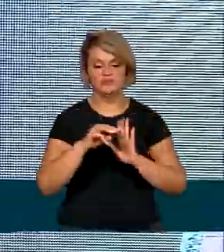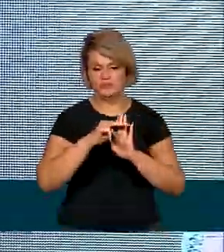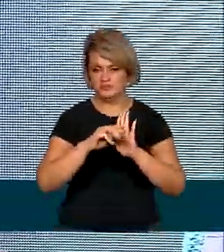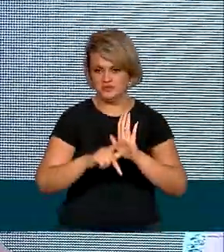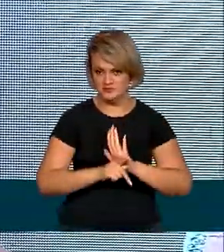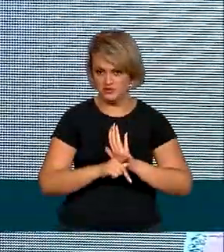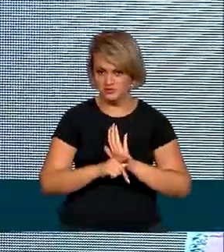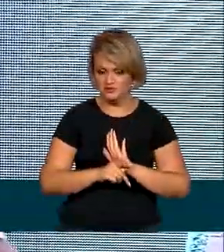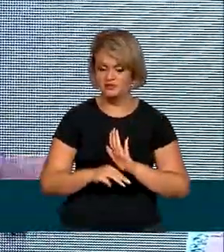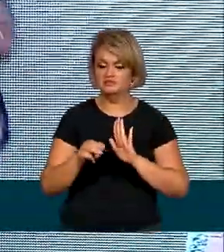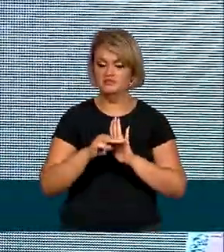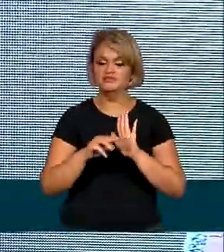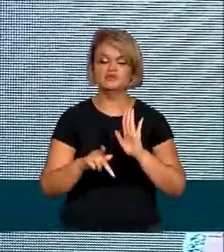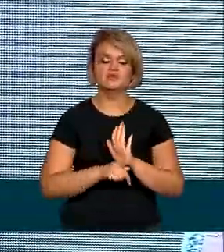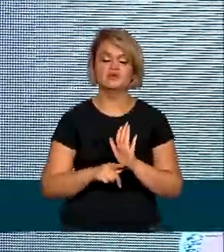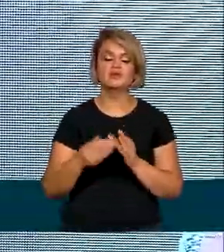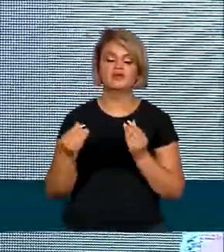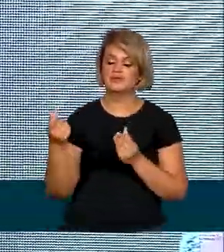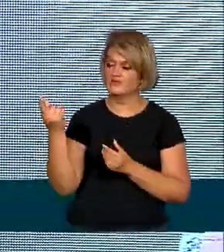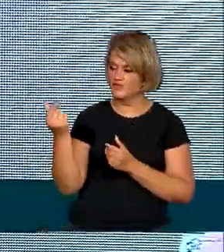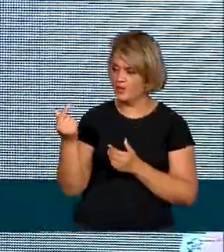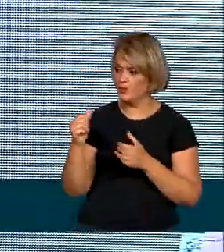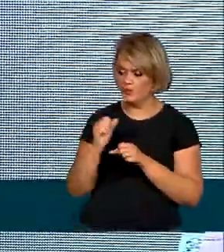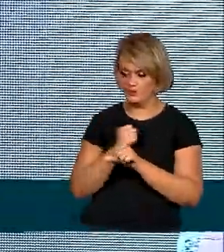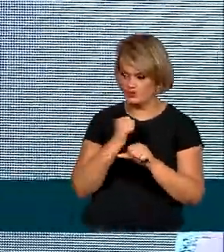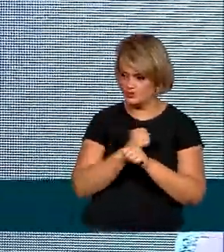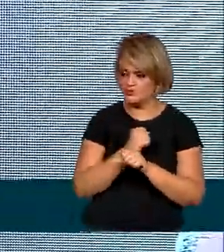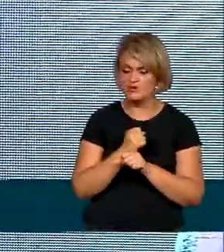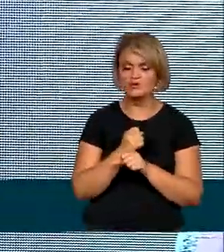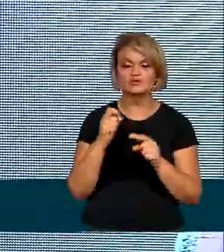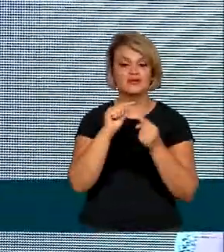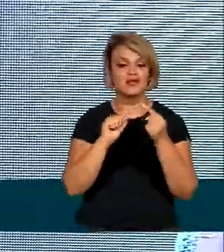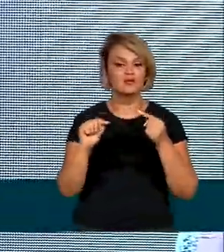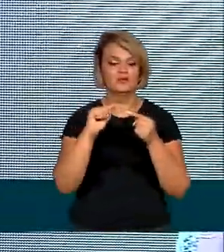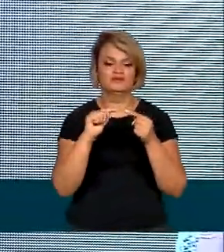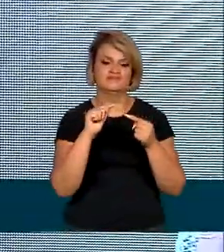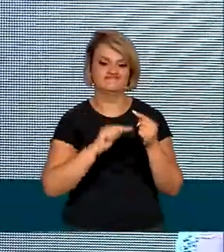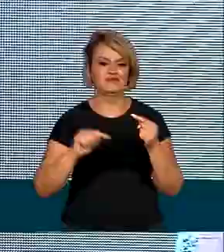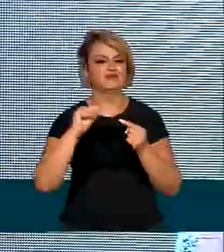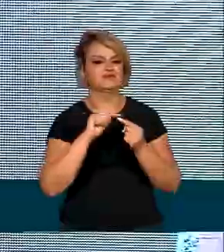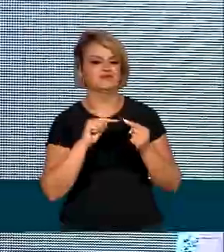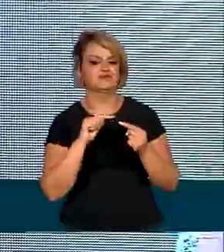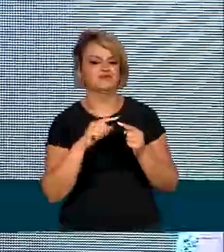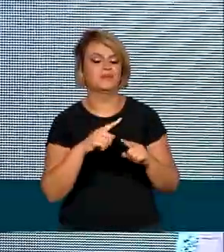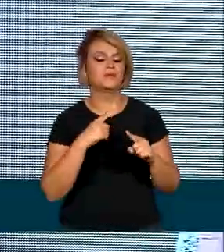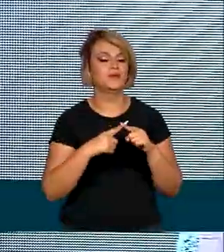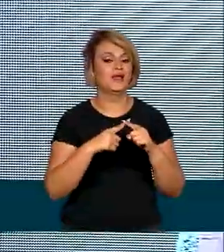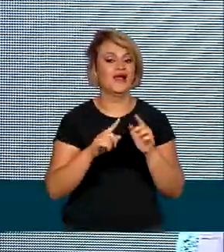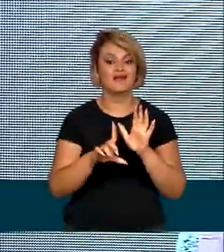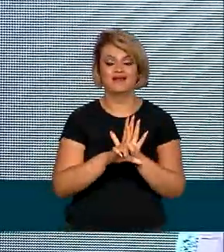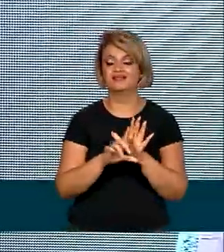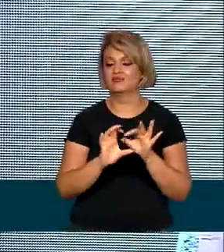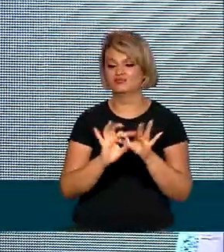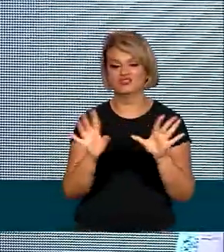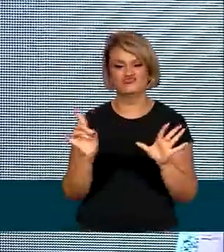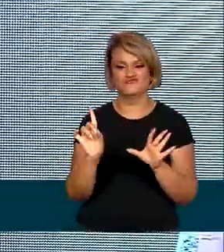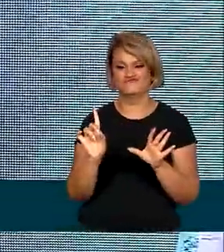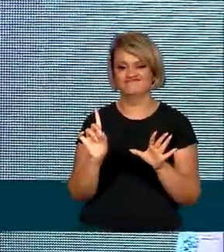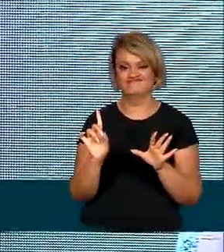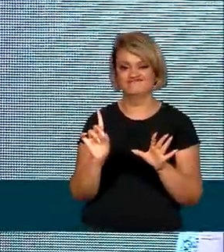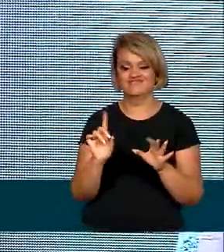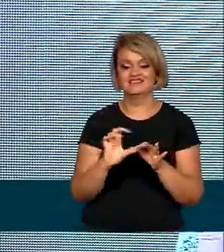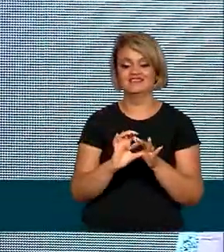para que os valores dessas obras sejam atualizados porque a lei não permitir